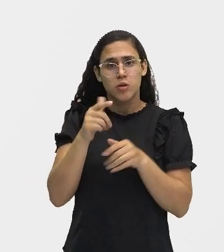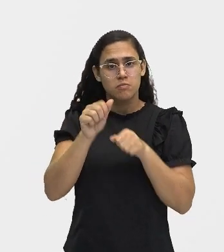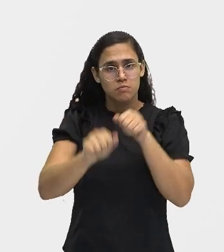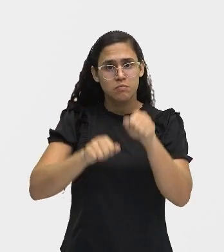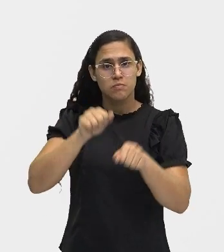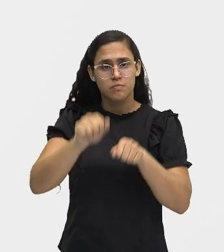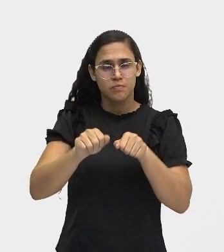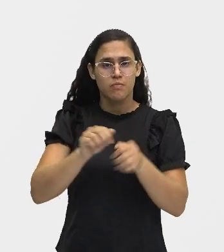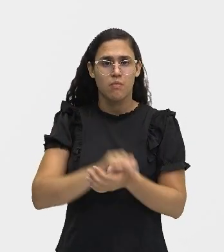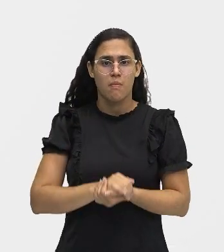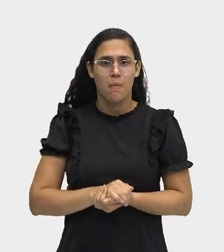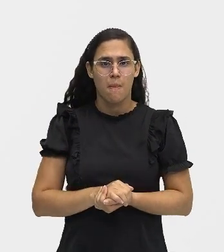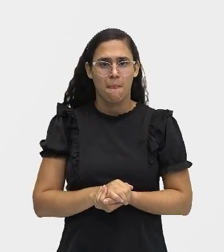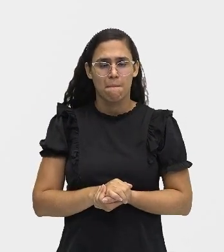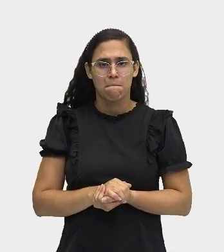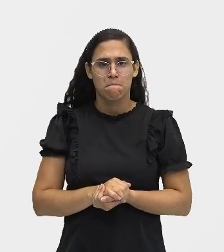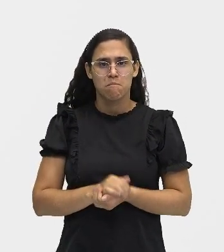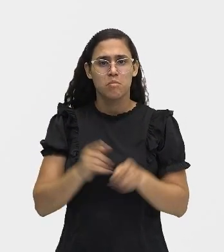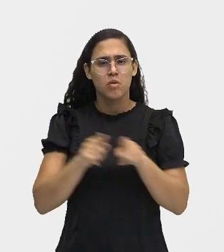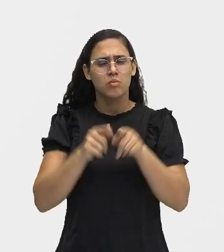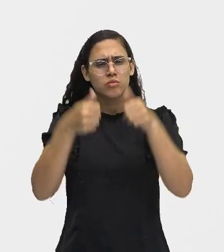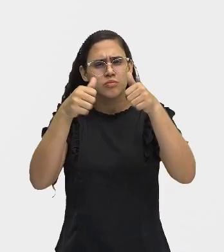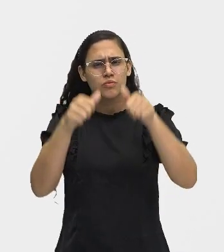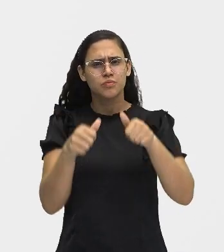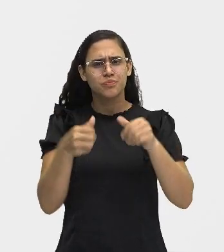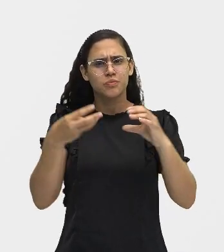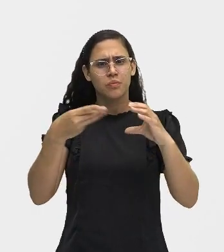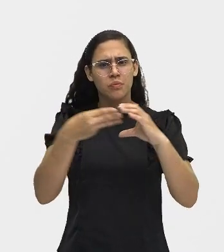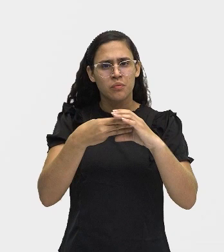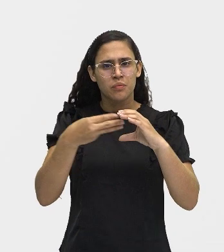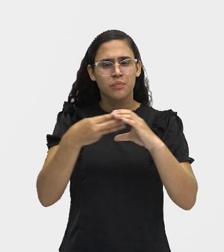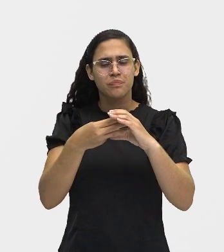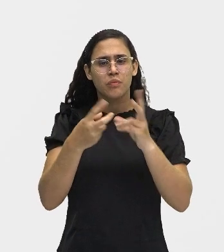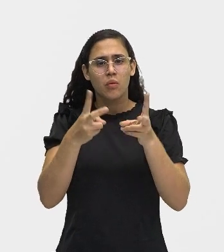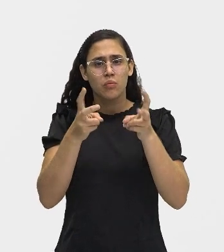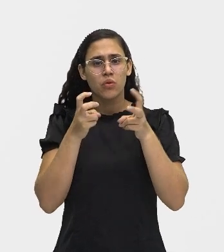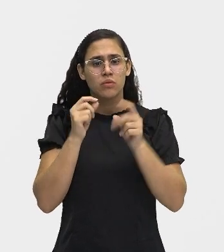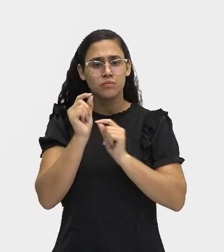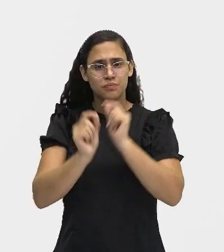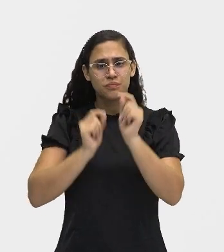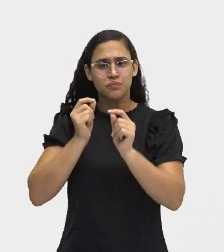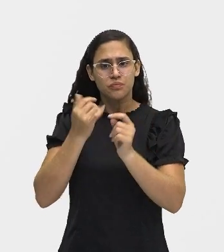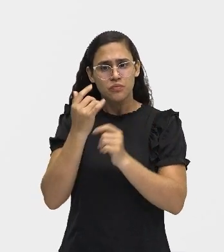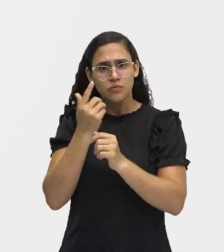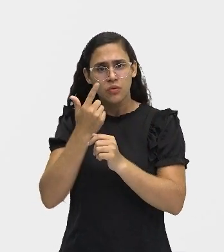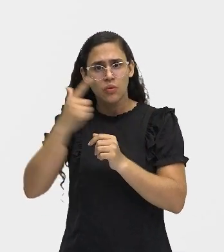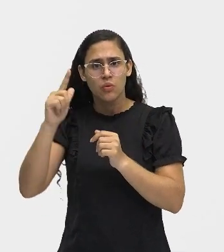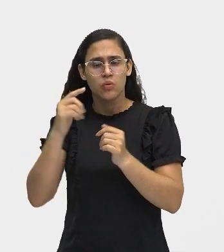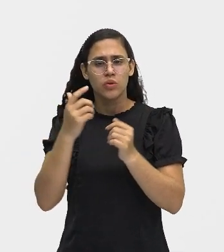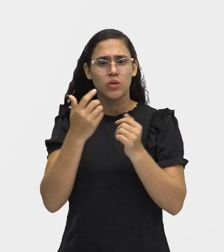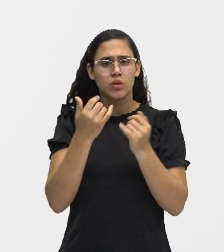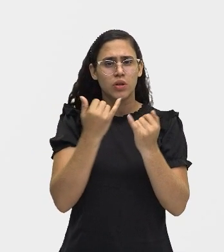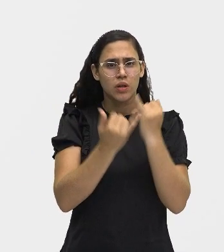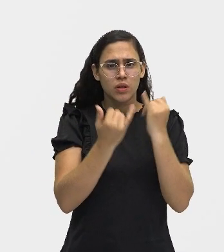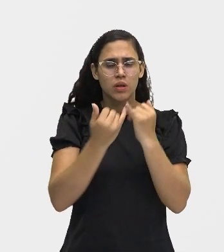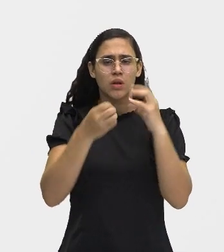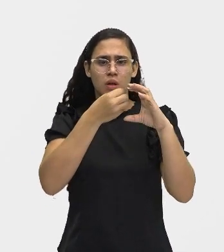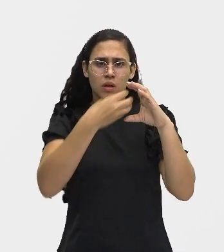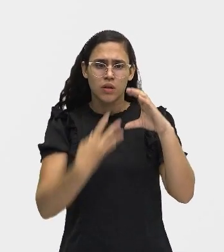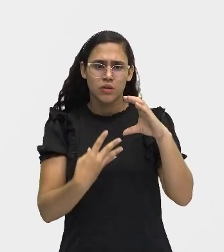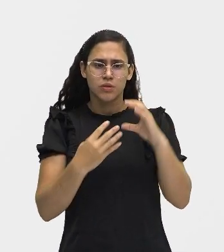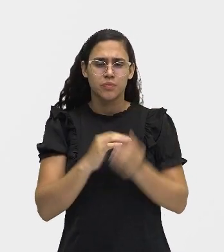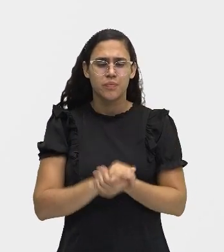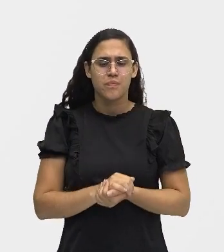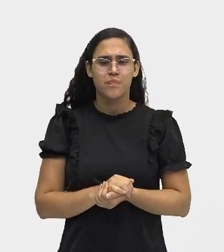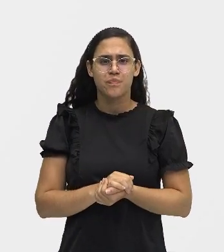né? E aí quando a gente vai analisando também as células, a gente consegue perceber outras semelhanças, né? Ali a gente tem a história